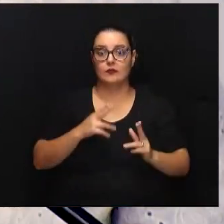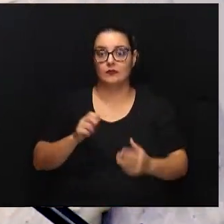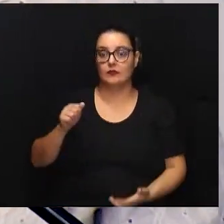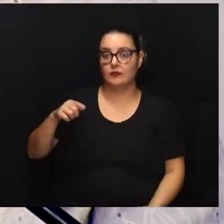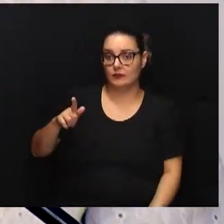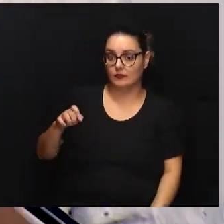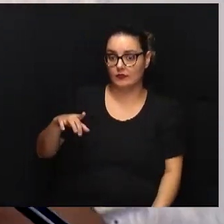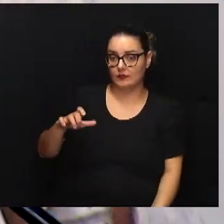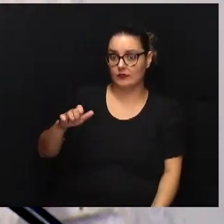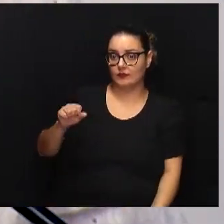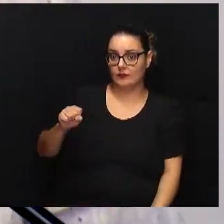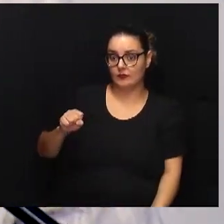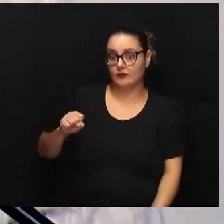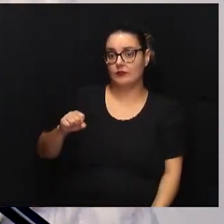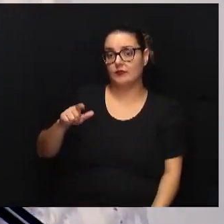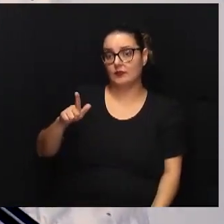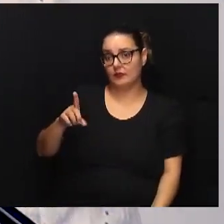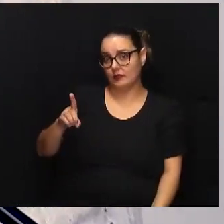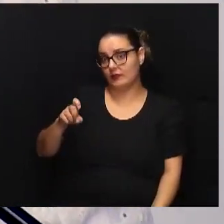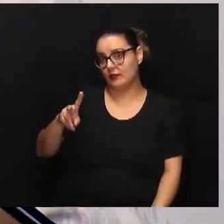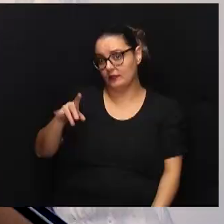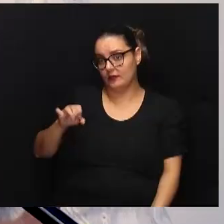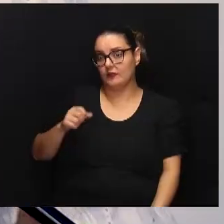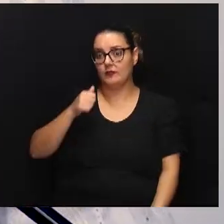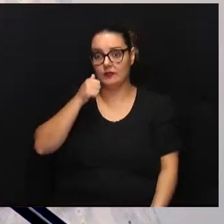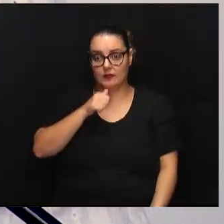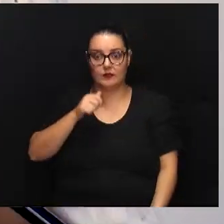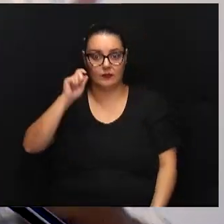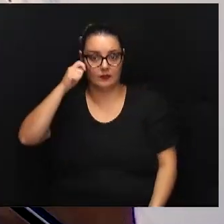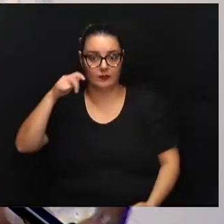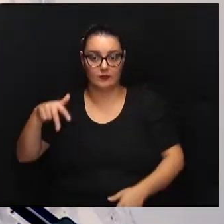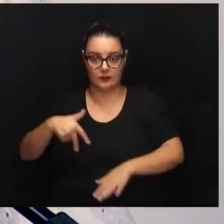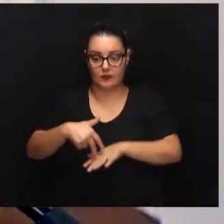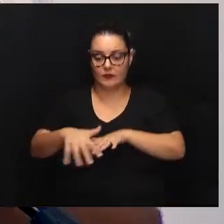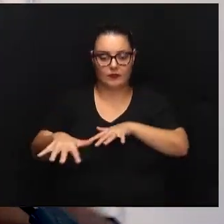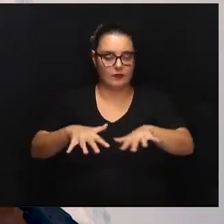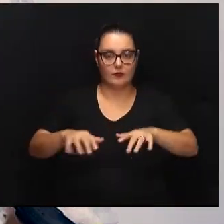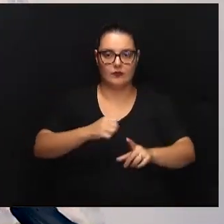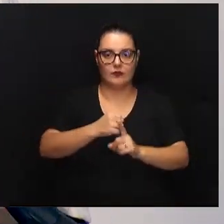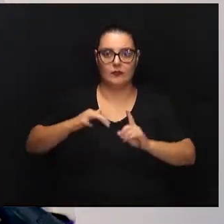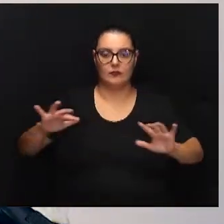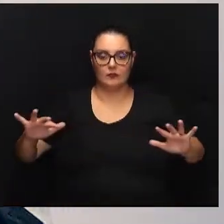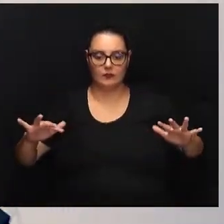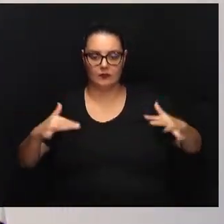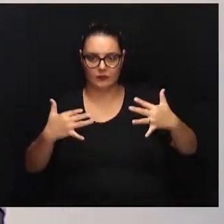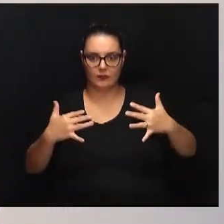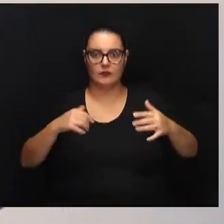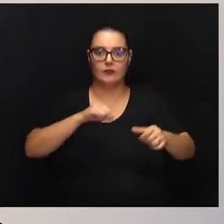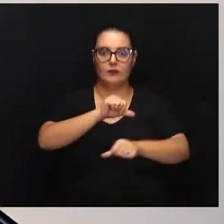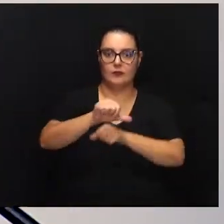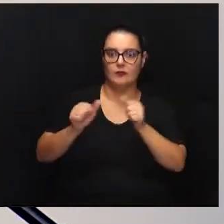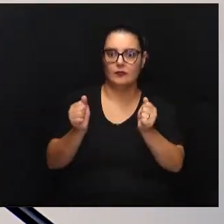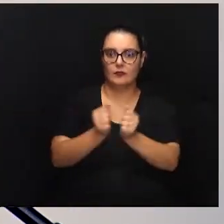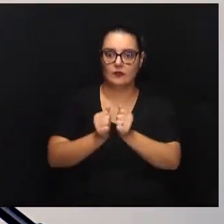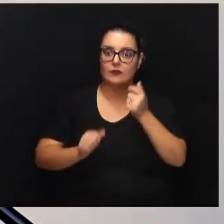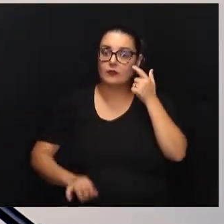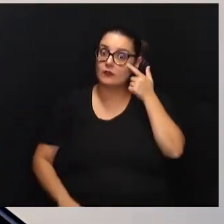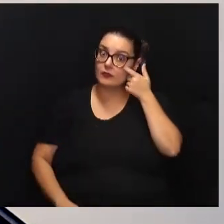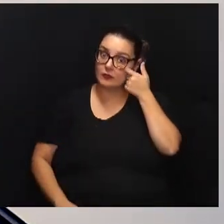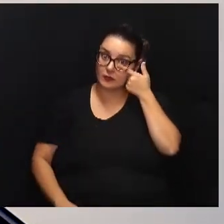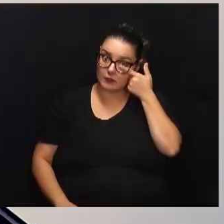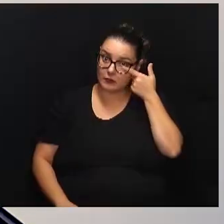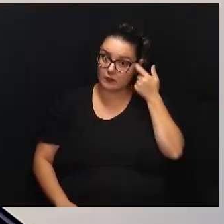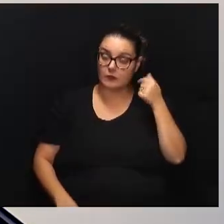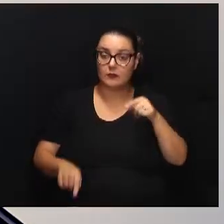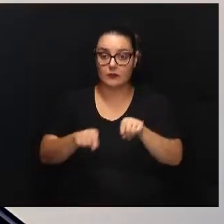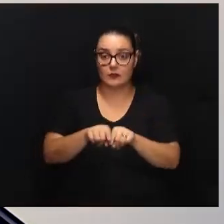E a gente sabe que, igual Angela Davis diz, quando a mulher negra ela se move, ela se levanta, a sociedade inteira